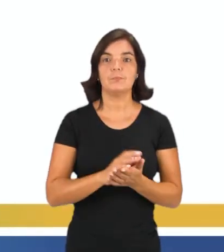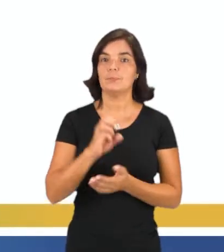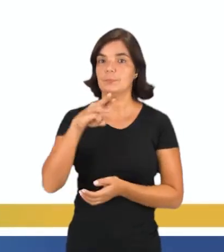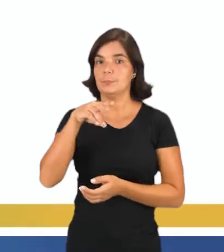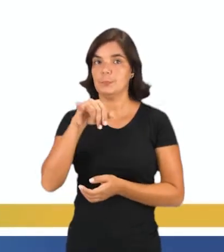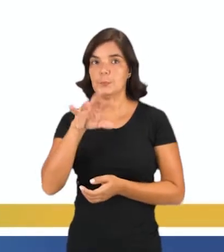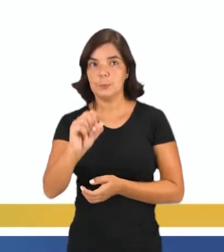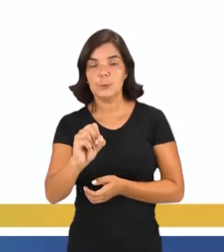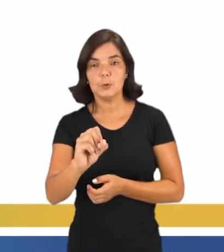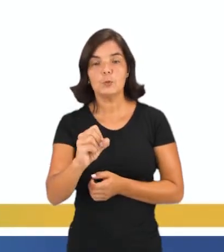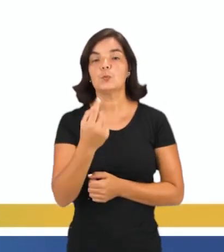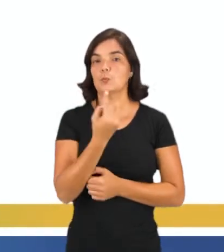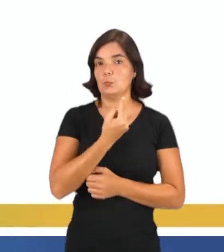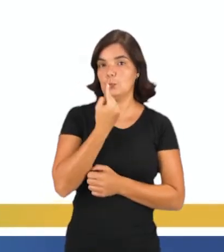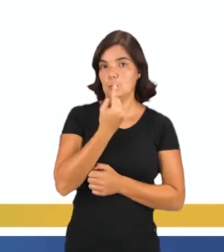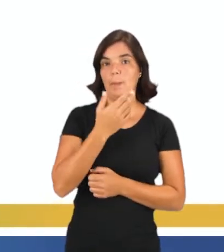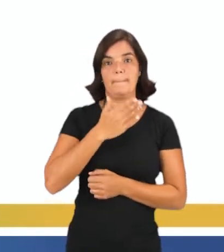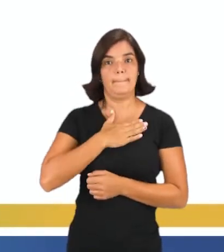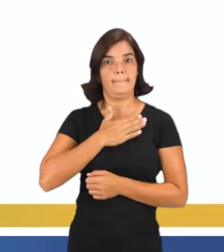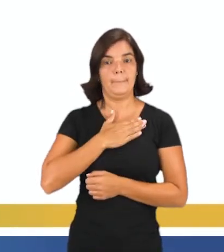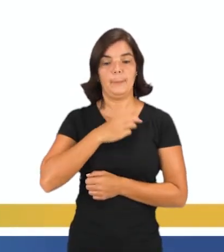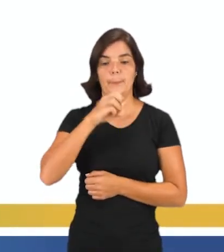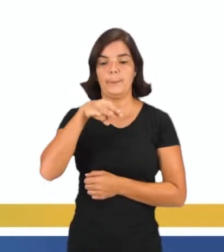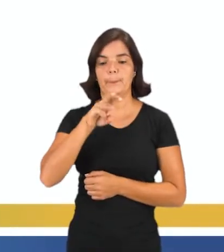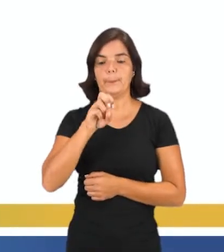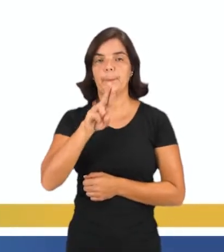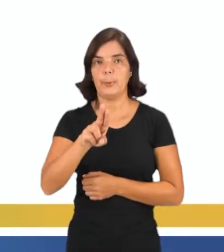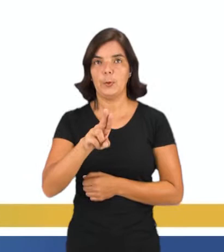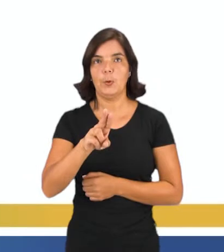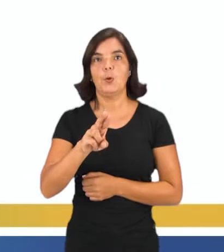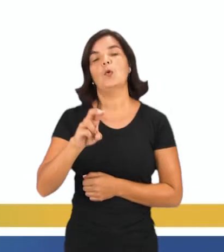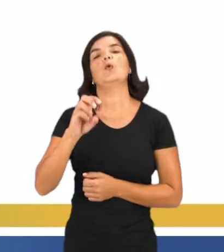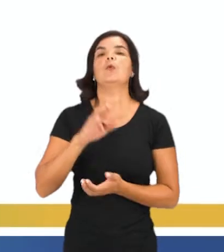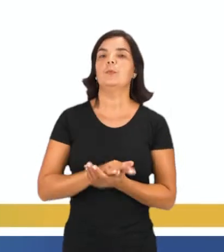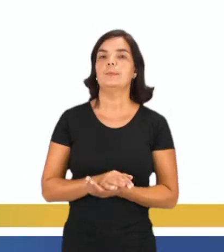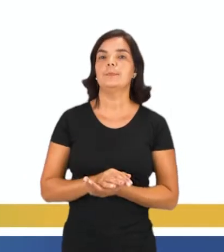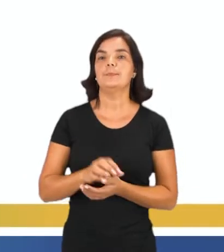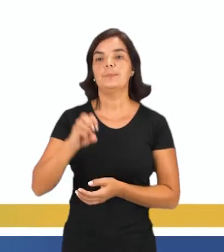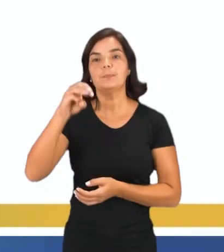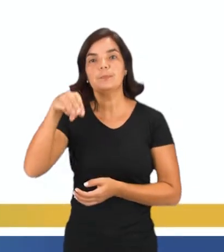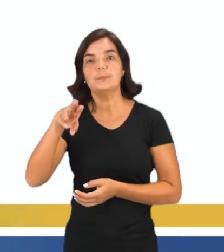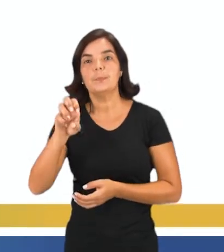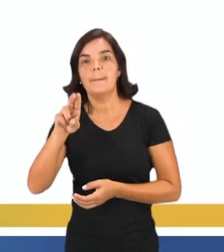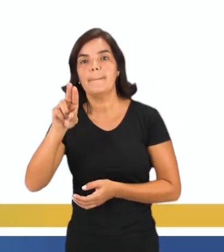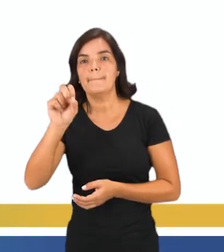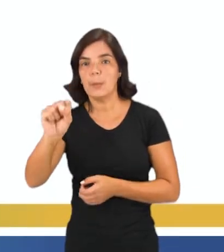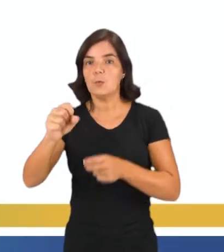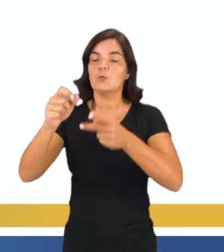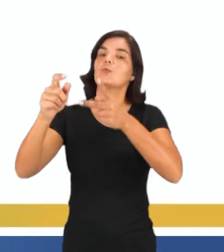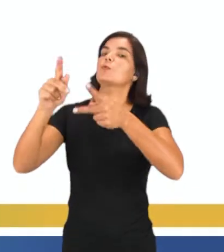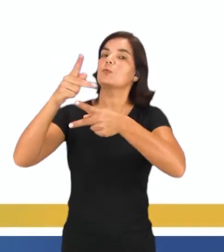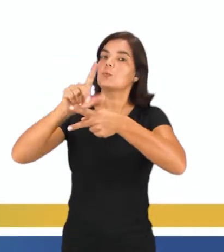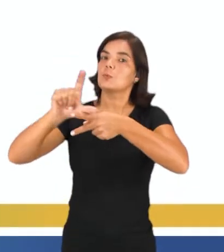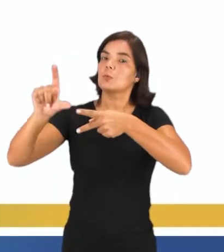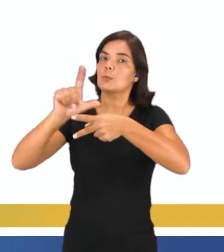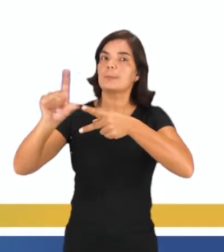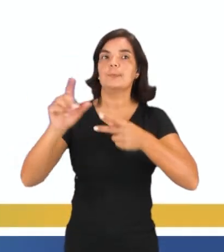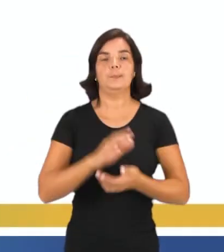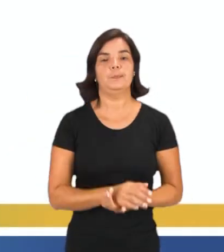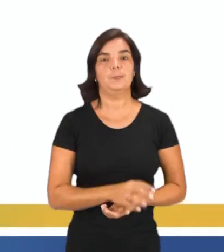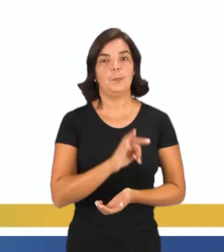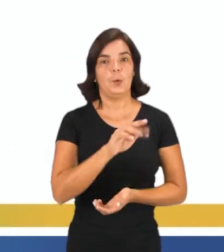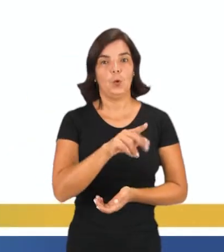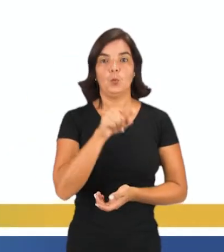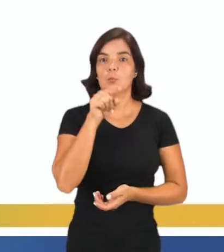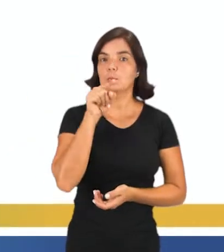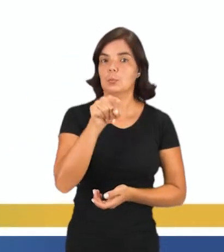mio no singular, que significa meu, e mios no plural, que significa meus. Tuyo para